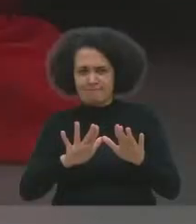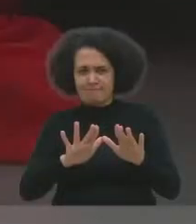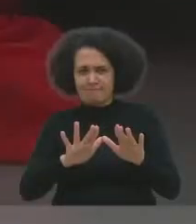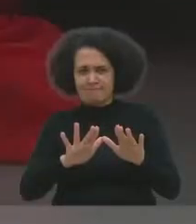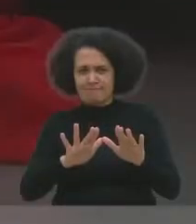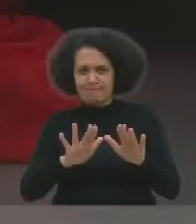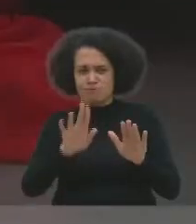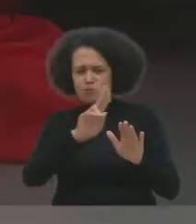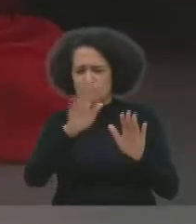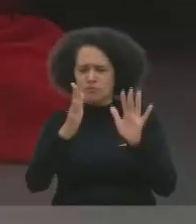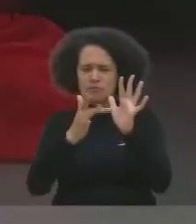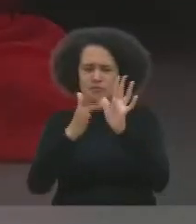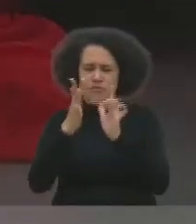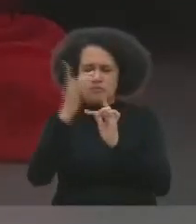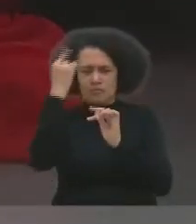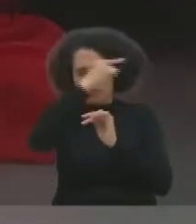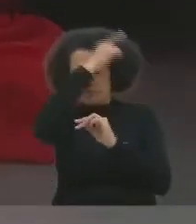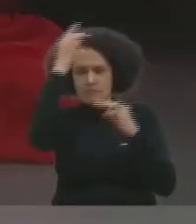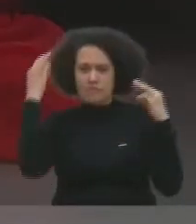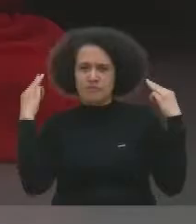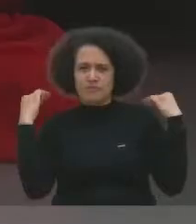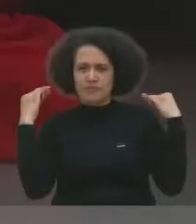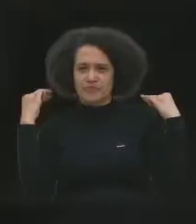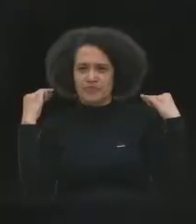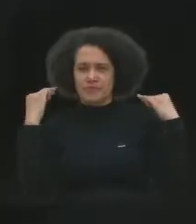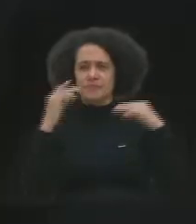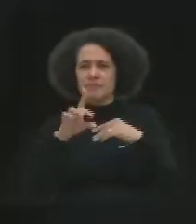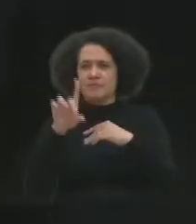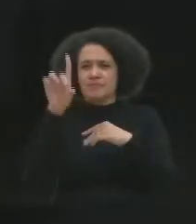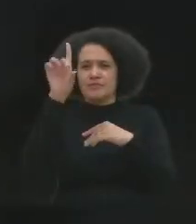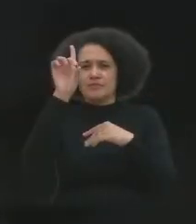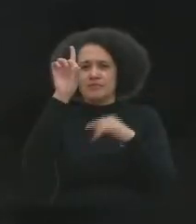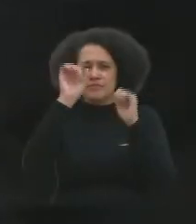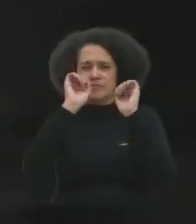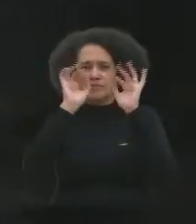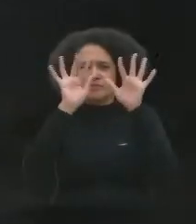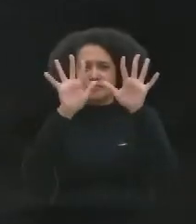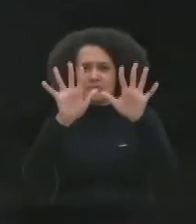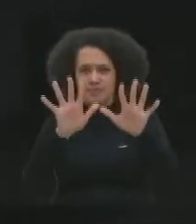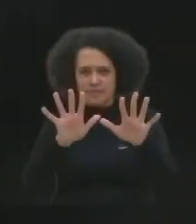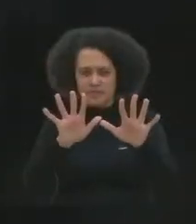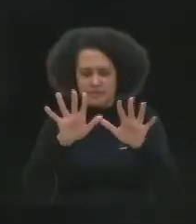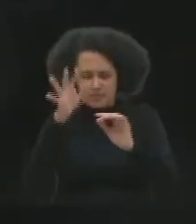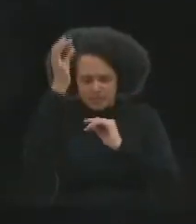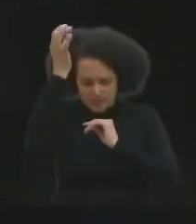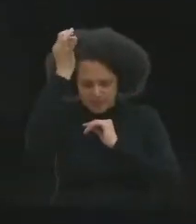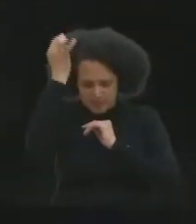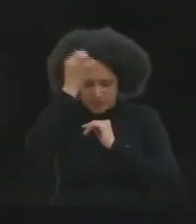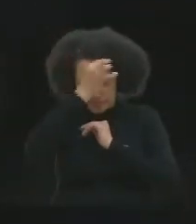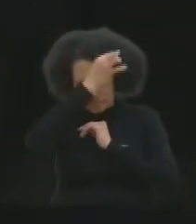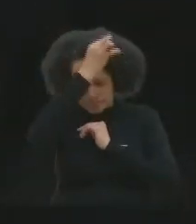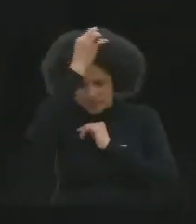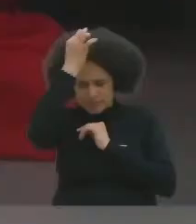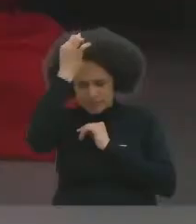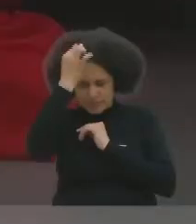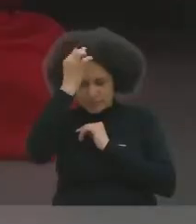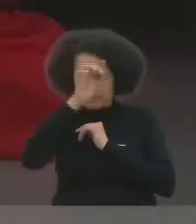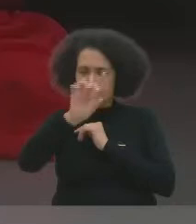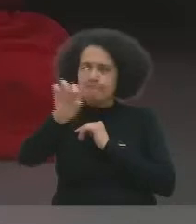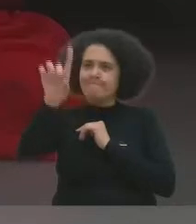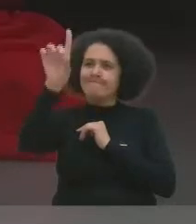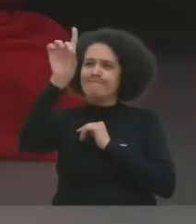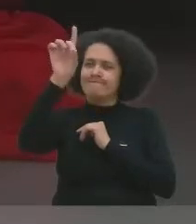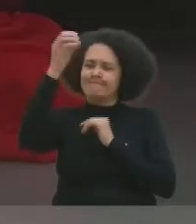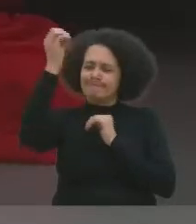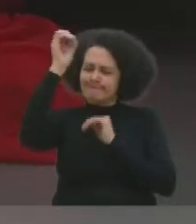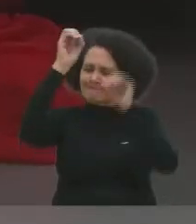pela intercessão de São Miguel, Deus vos abençoe, e que o Espírito Santo de Deus os